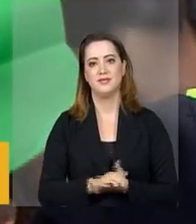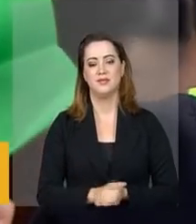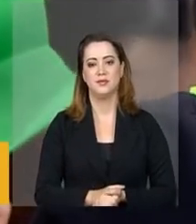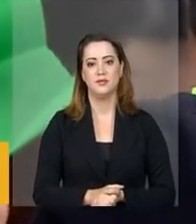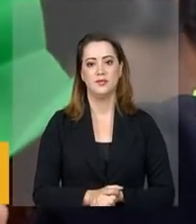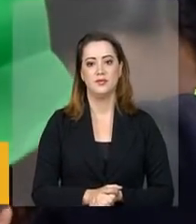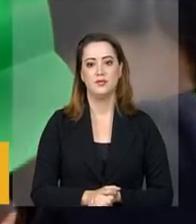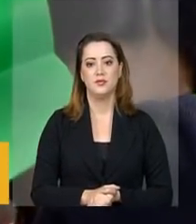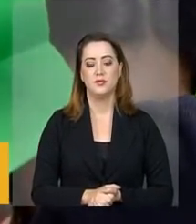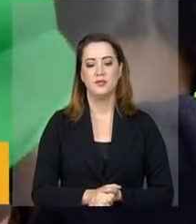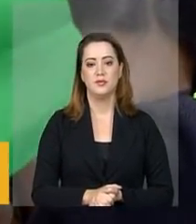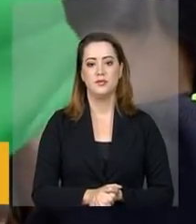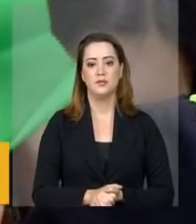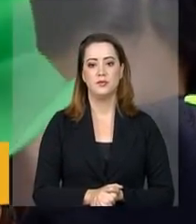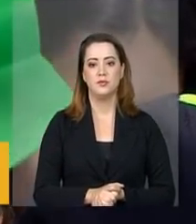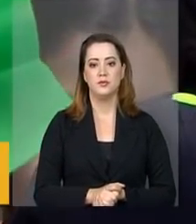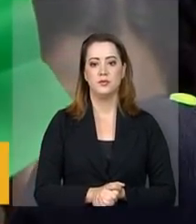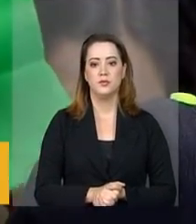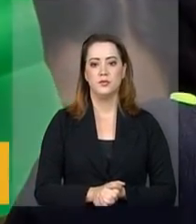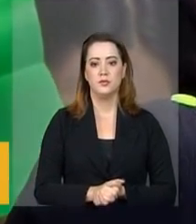Brasil.